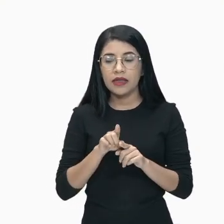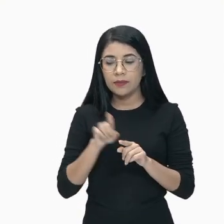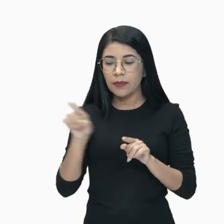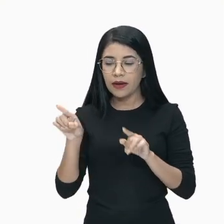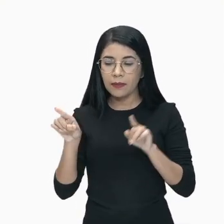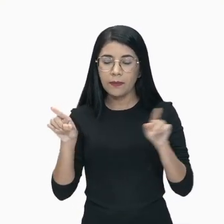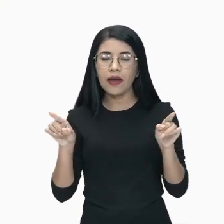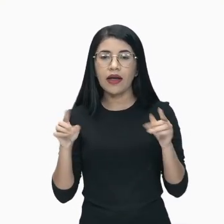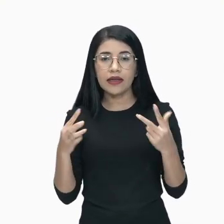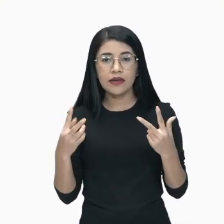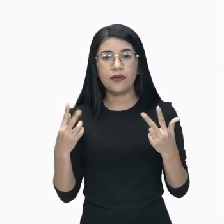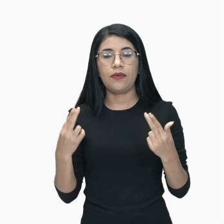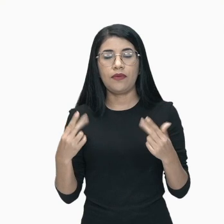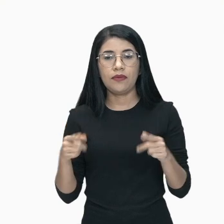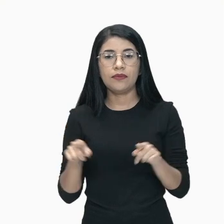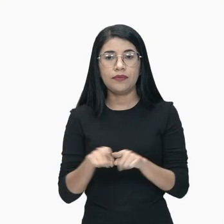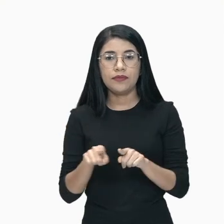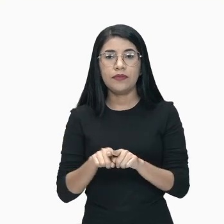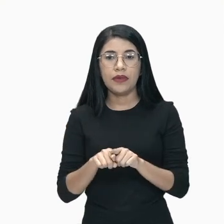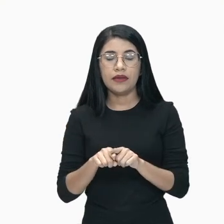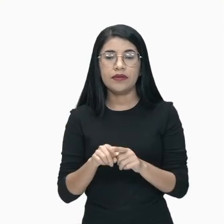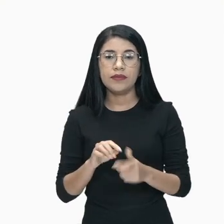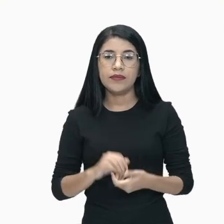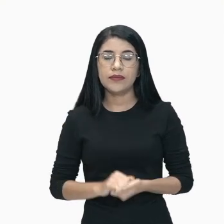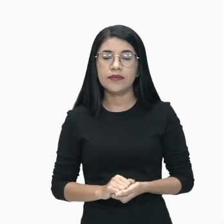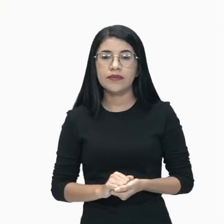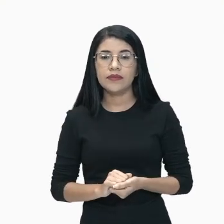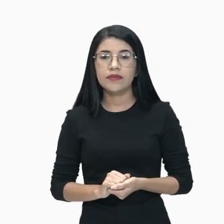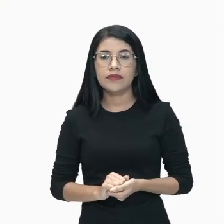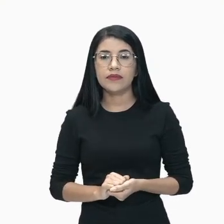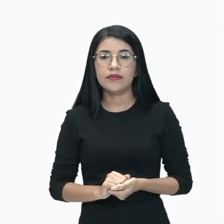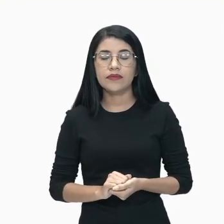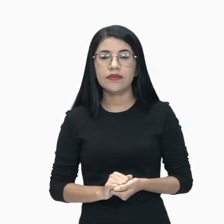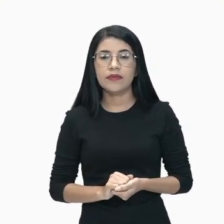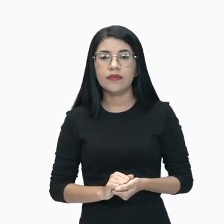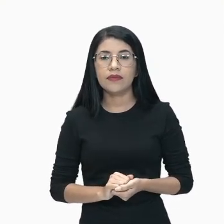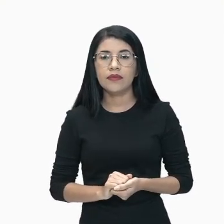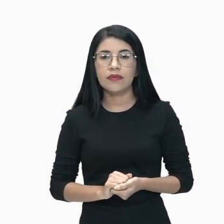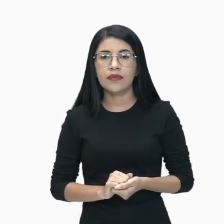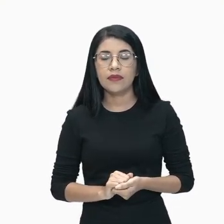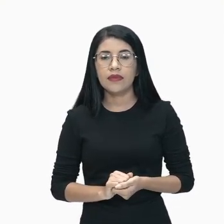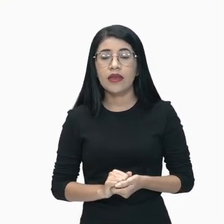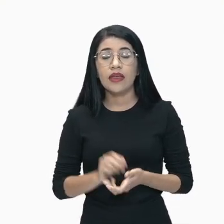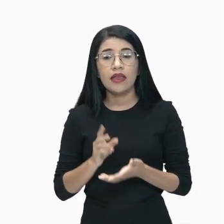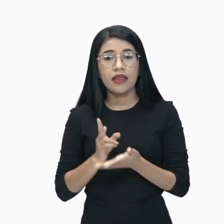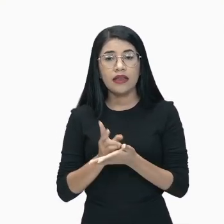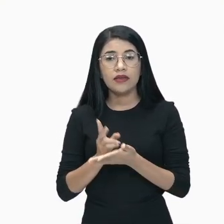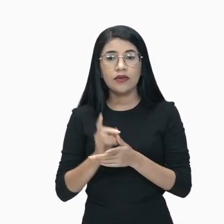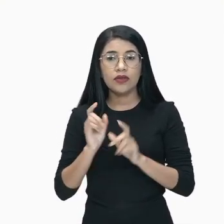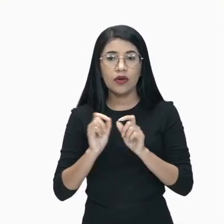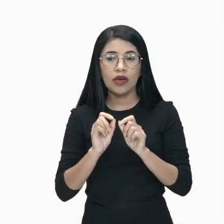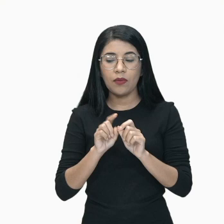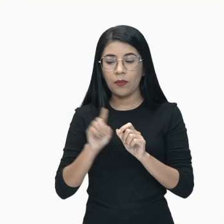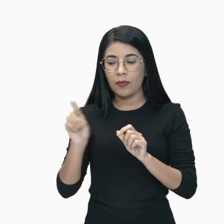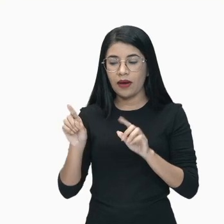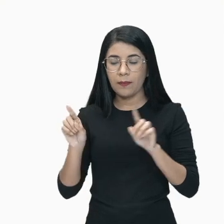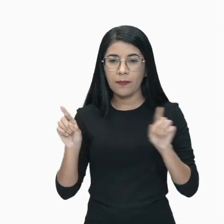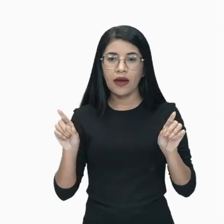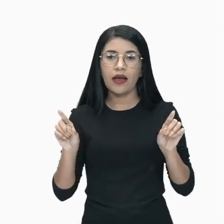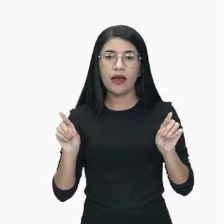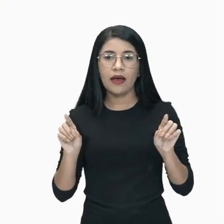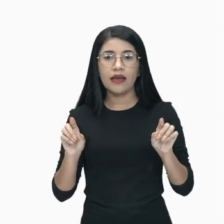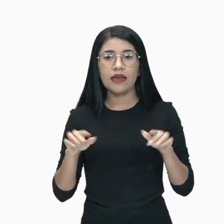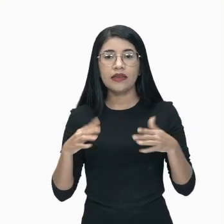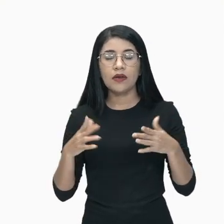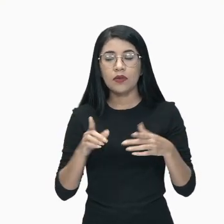porque continua sobre a linha que une as cargas, as forças F1 e F2, e elas continuam com sentidos opostos, enquanto uma